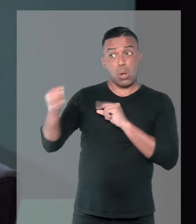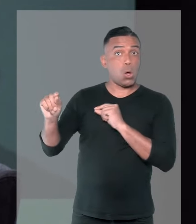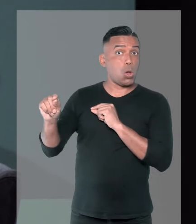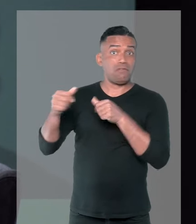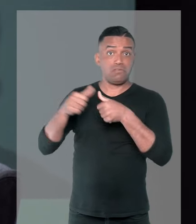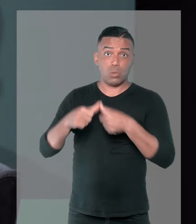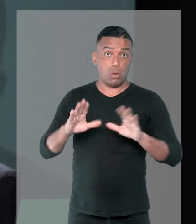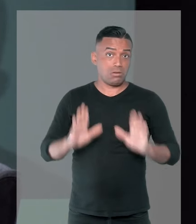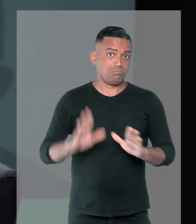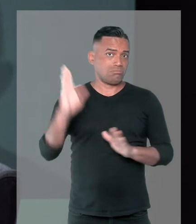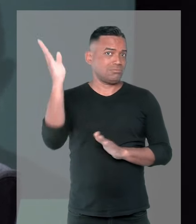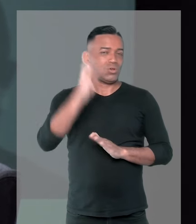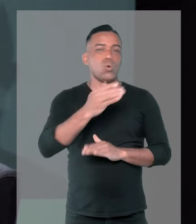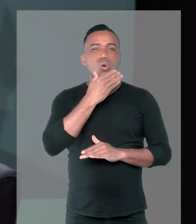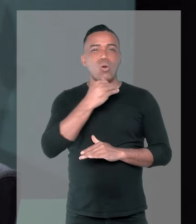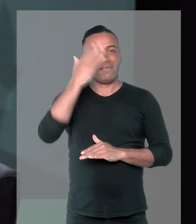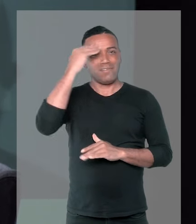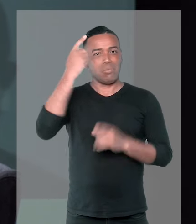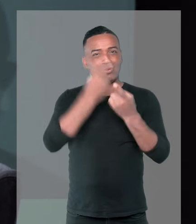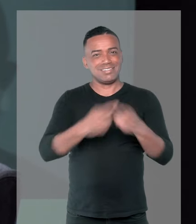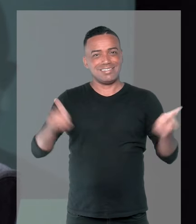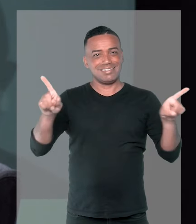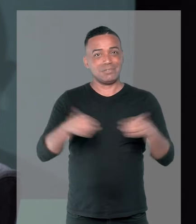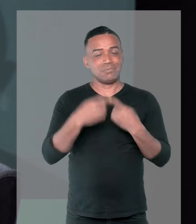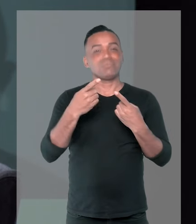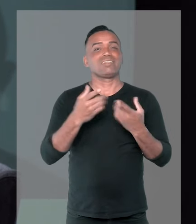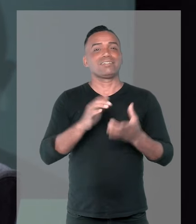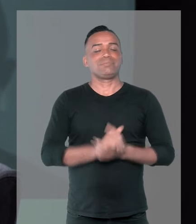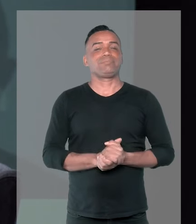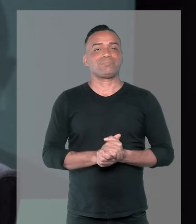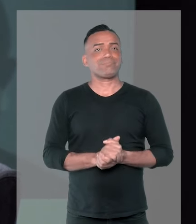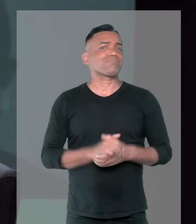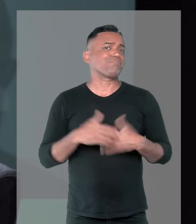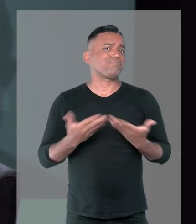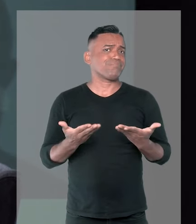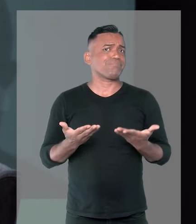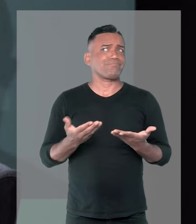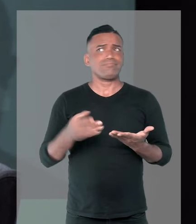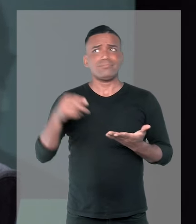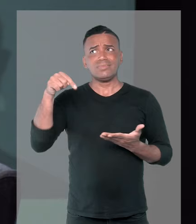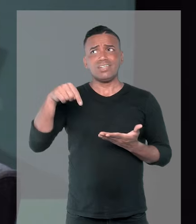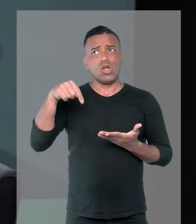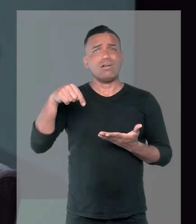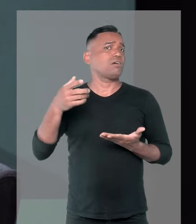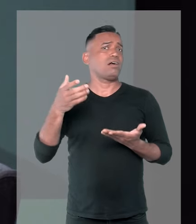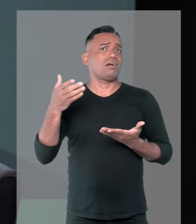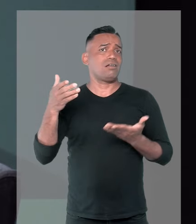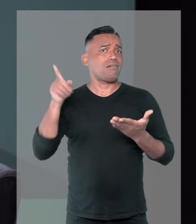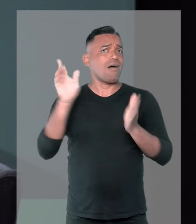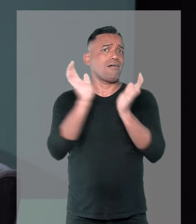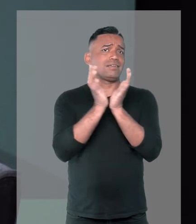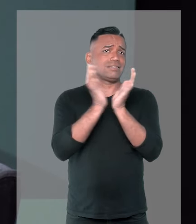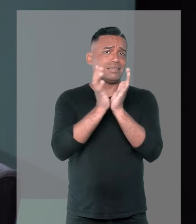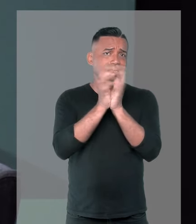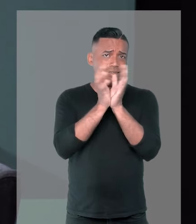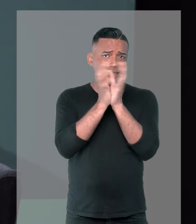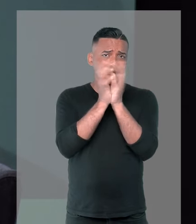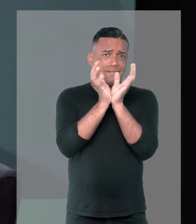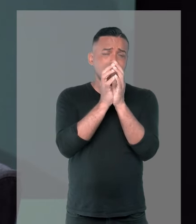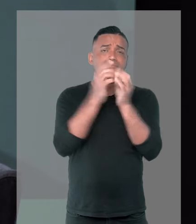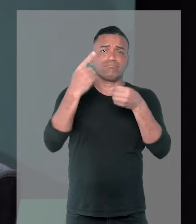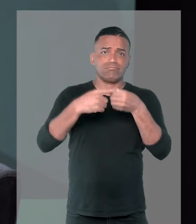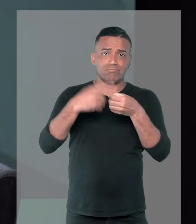ele ficou por aqui quando a companhia das Índias foi expulsa e como a gente tava lá no Recife e a gente é do Recife e